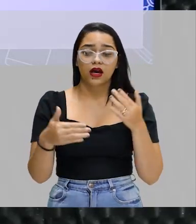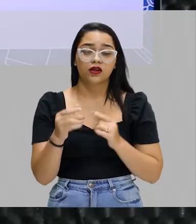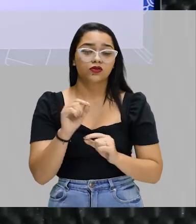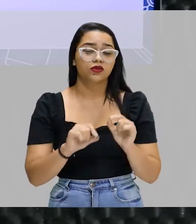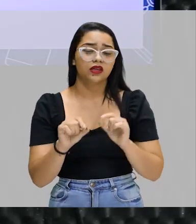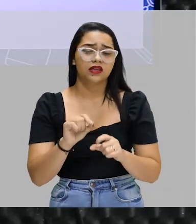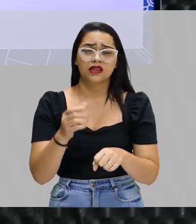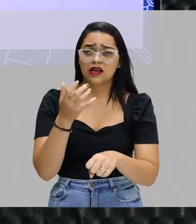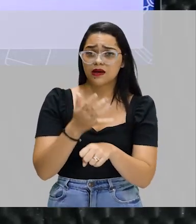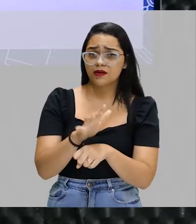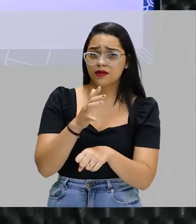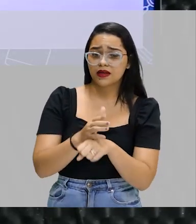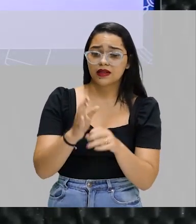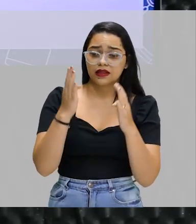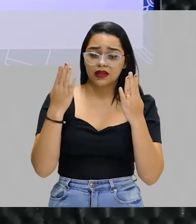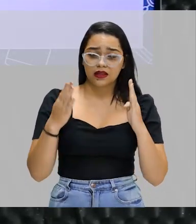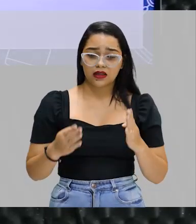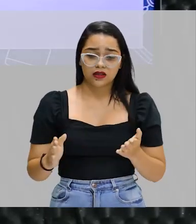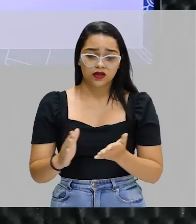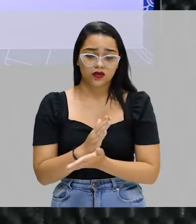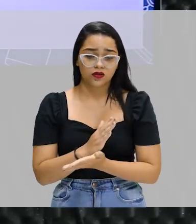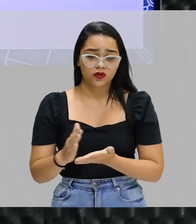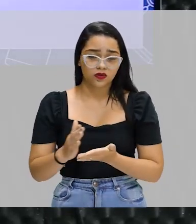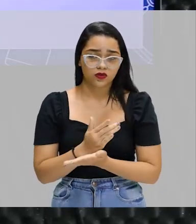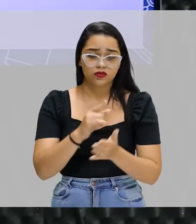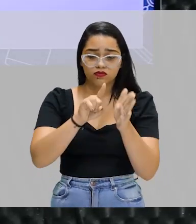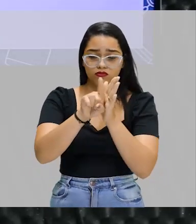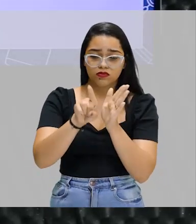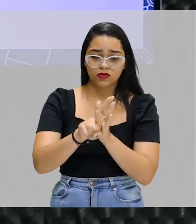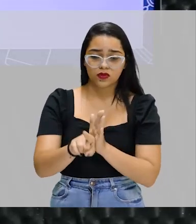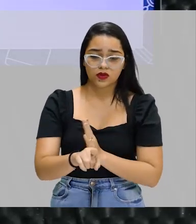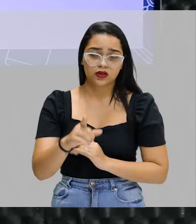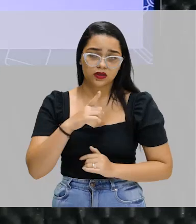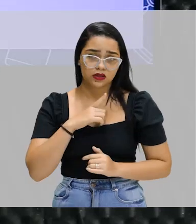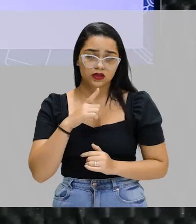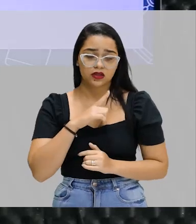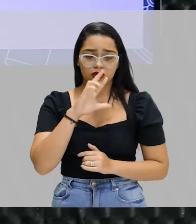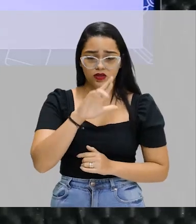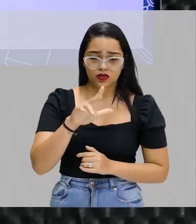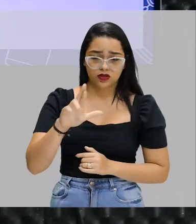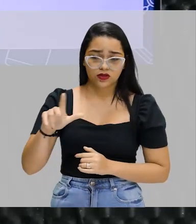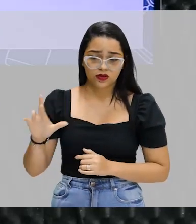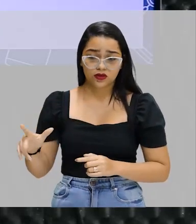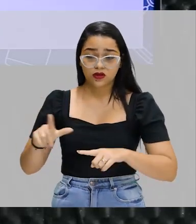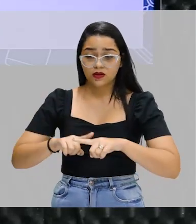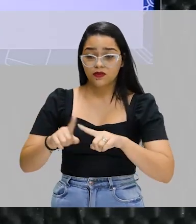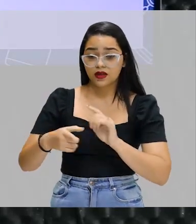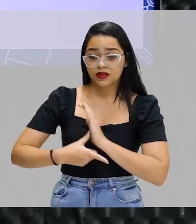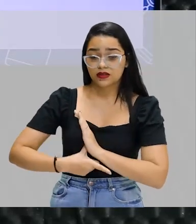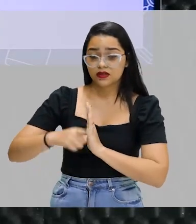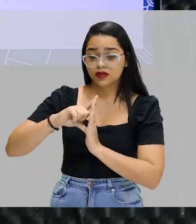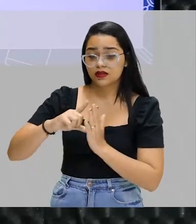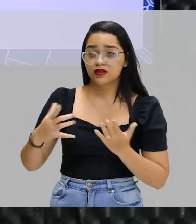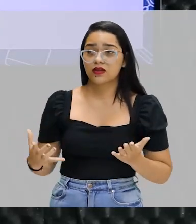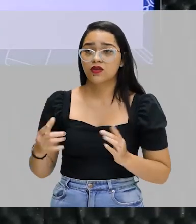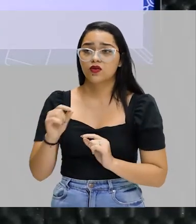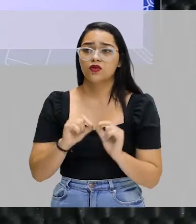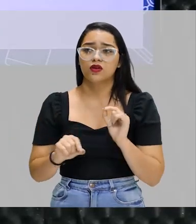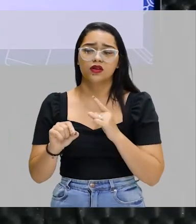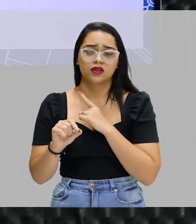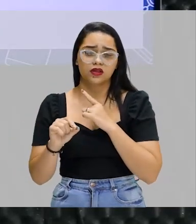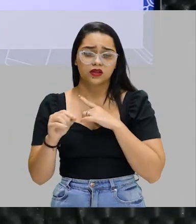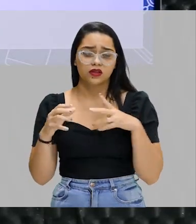no exercício, nas análises de algumas questões baseadas em gêneros diferentes. Mas antes da gente chegar lá, eu vou fazer